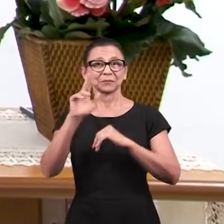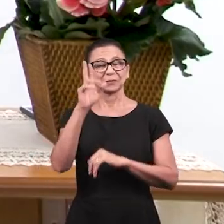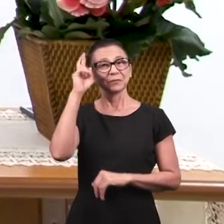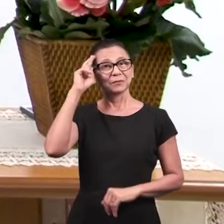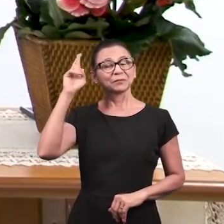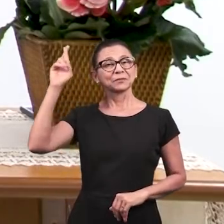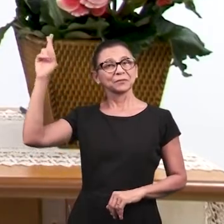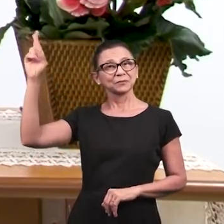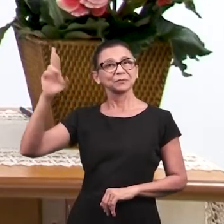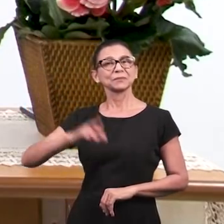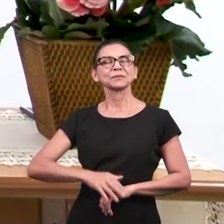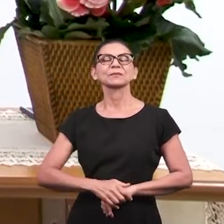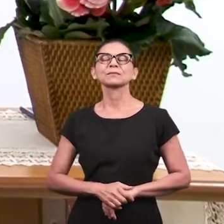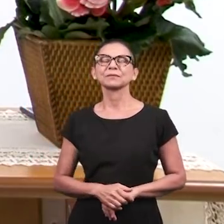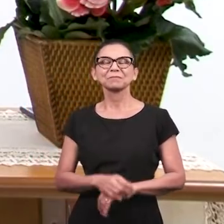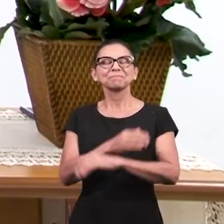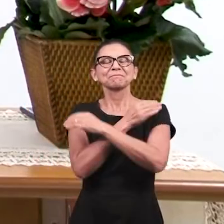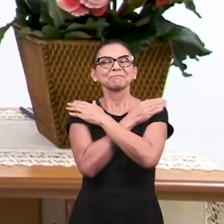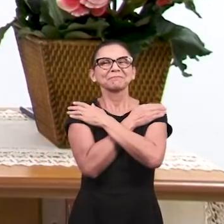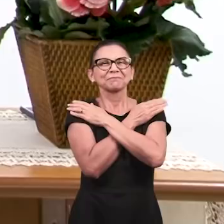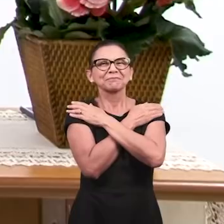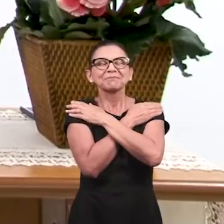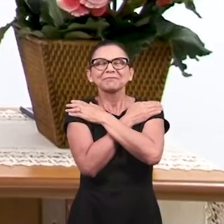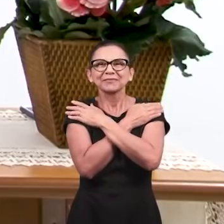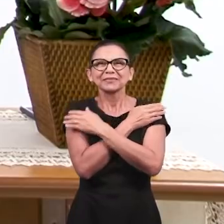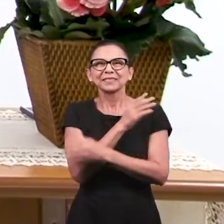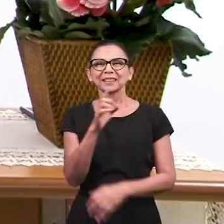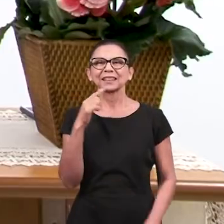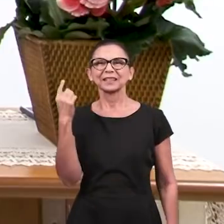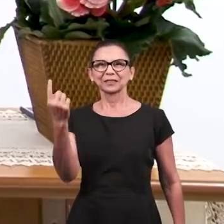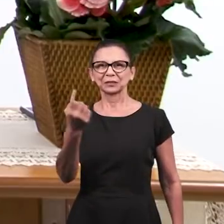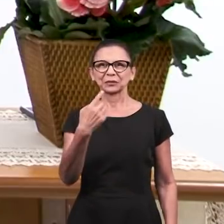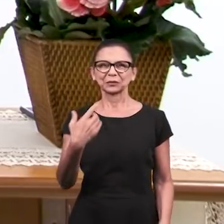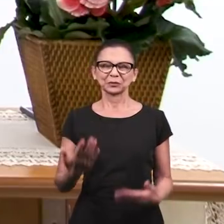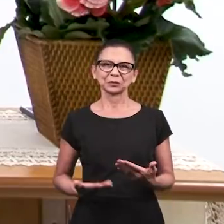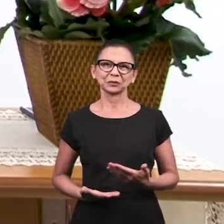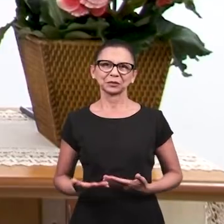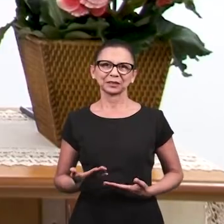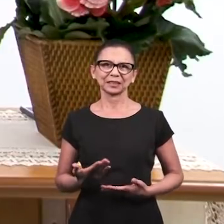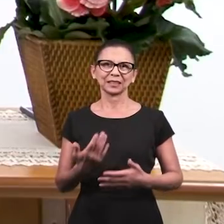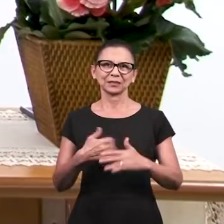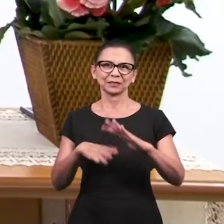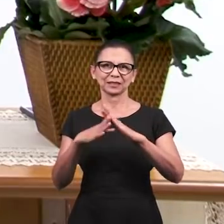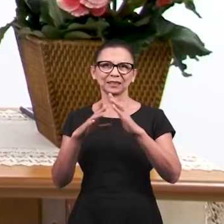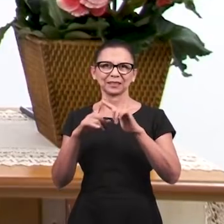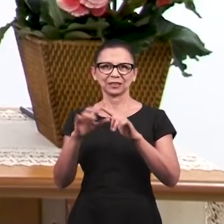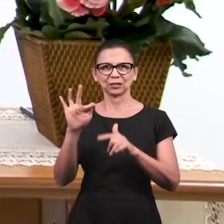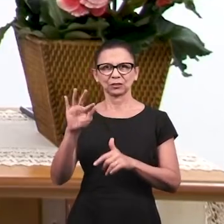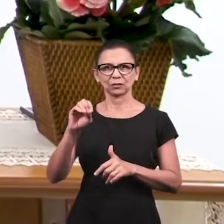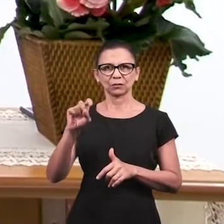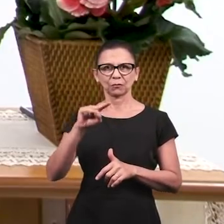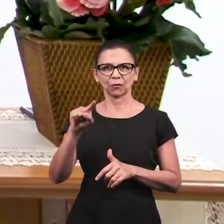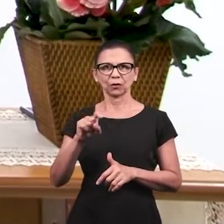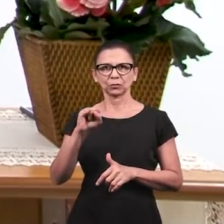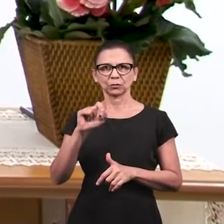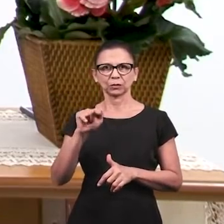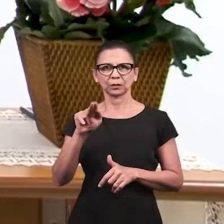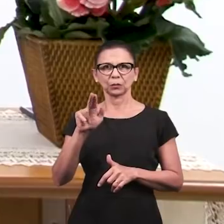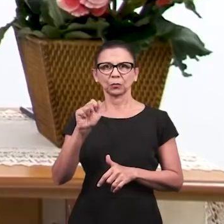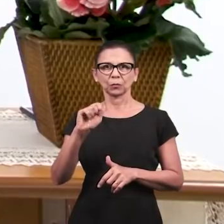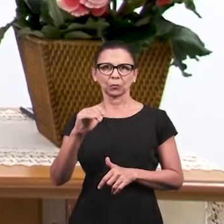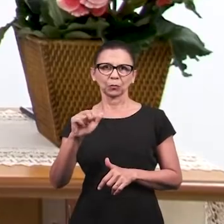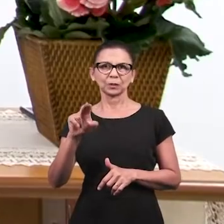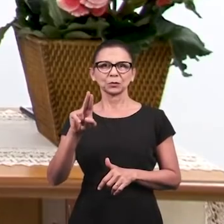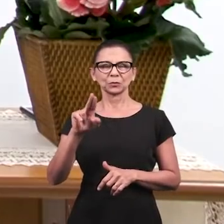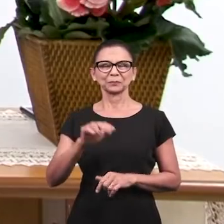Sofia. Louvado seja o nome do Senhor. Deixamos o nosso abraço a todos os nossos irmãos da nossa igreja em Foz do Iguaçu. Vamos na